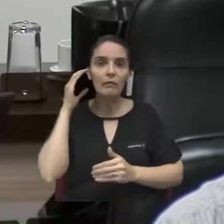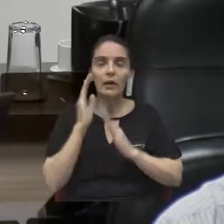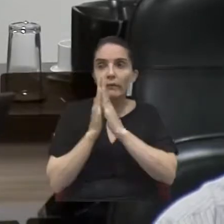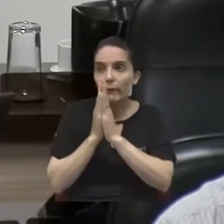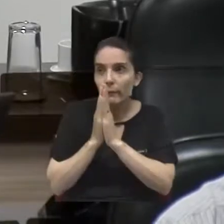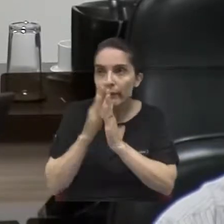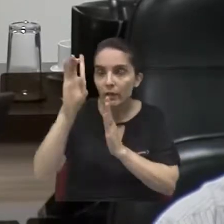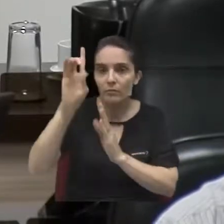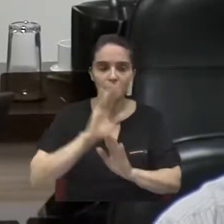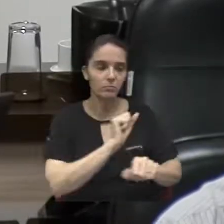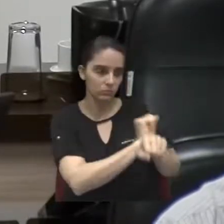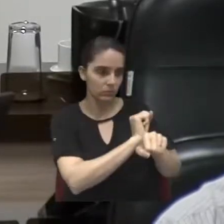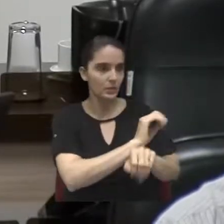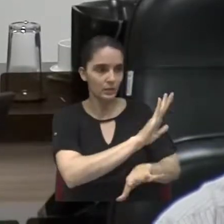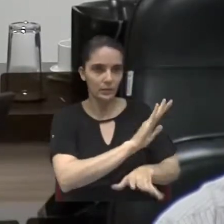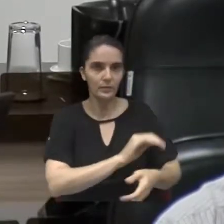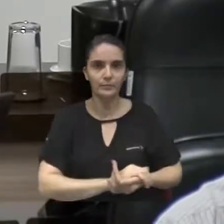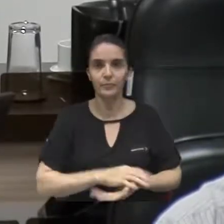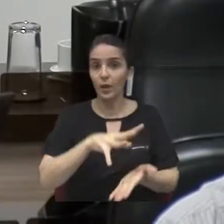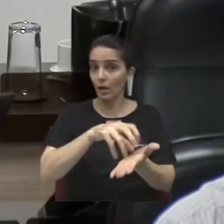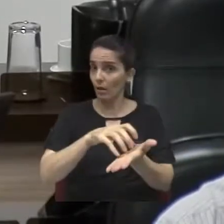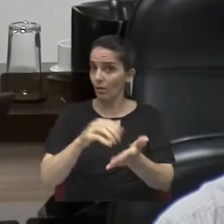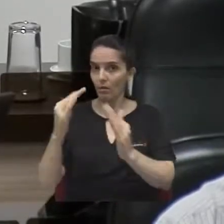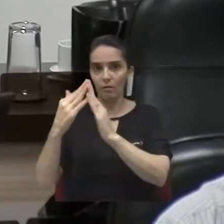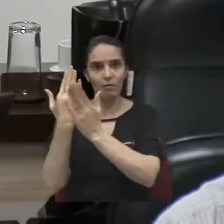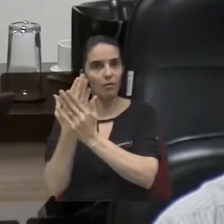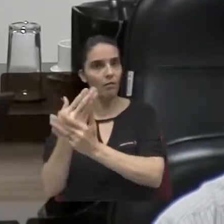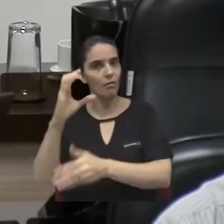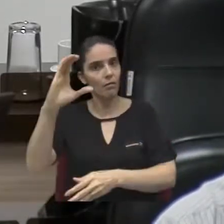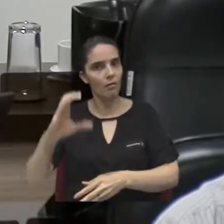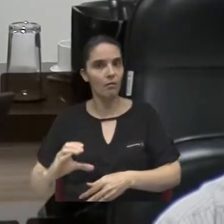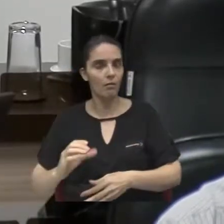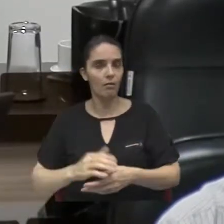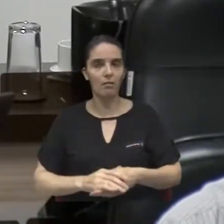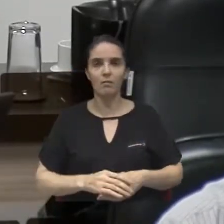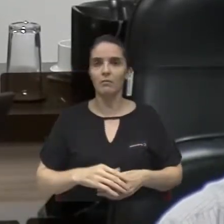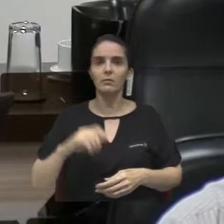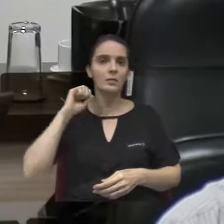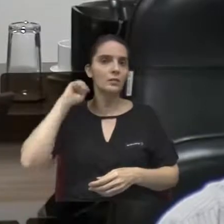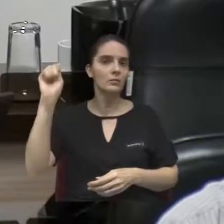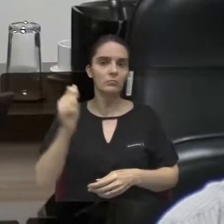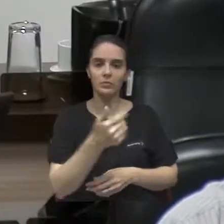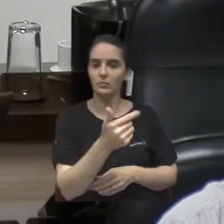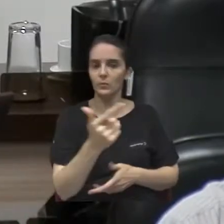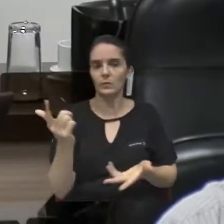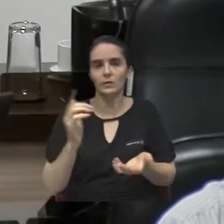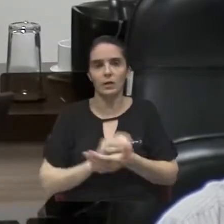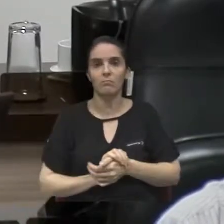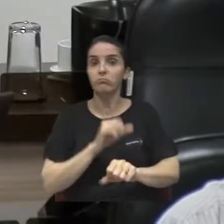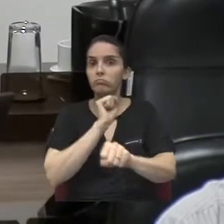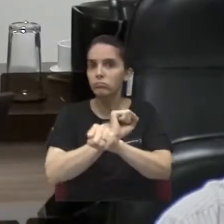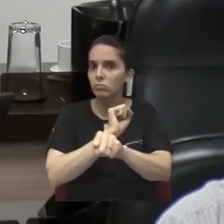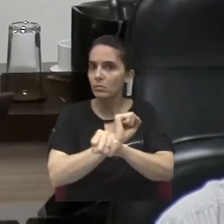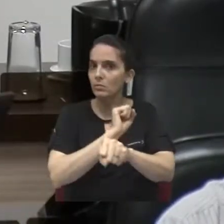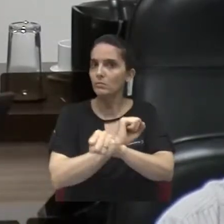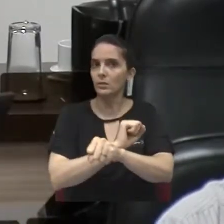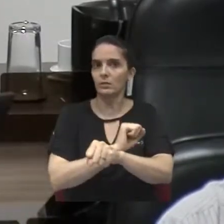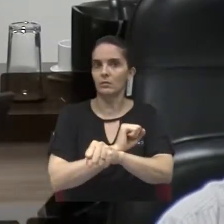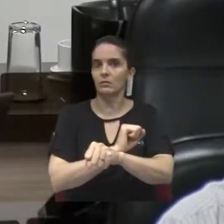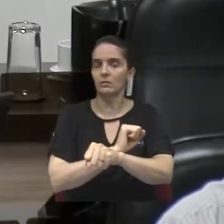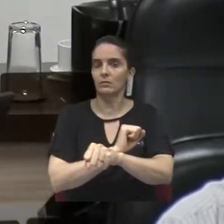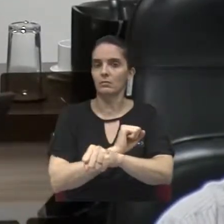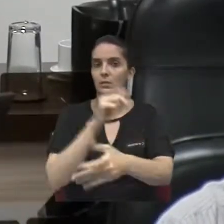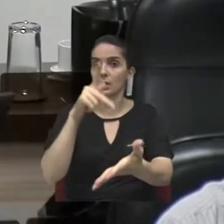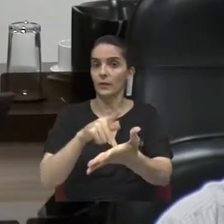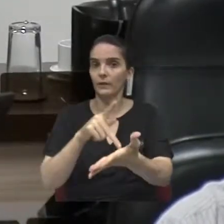vai abrir inscrições de vagas de creche agora no período de abril. Esperamos e queremos confiar que, a partir